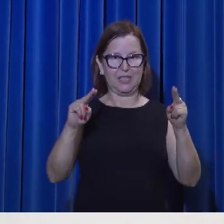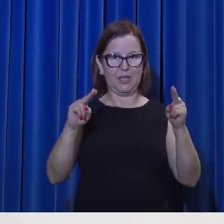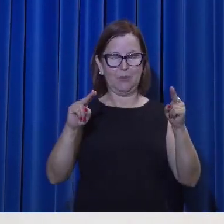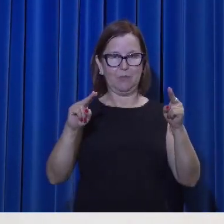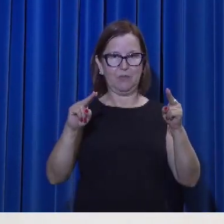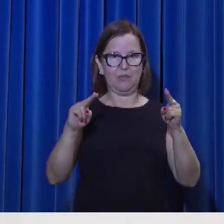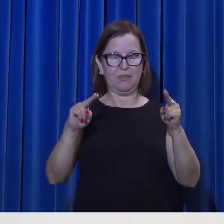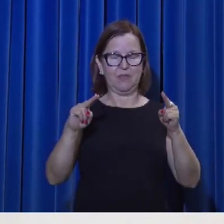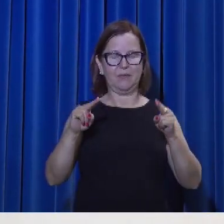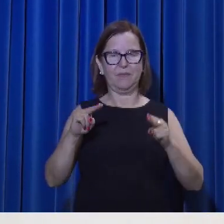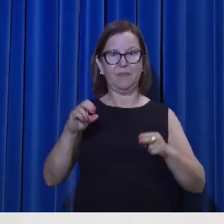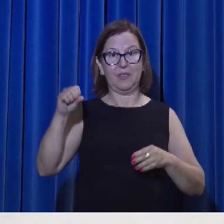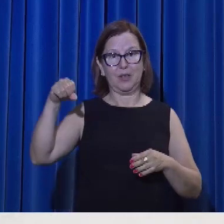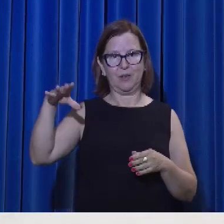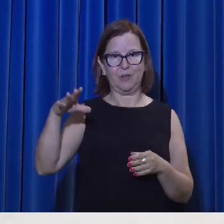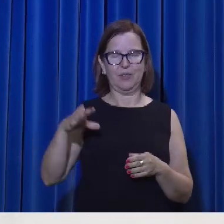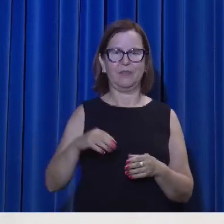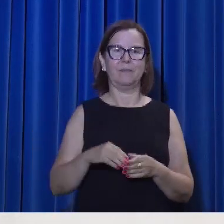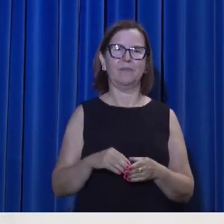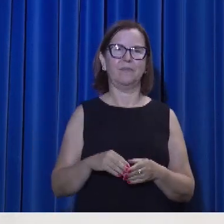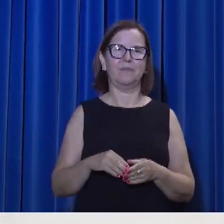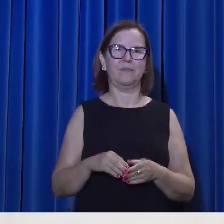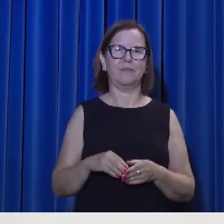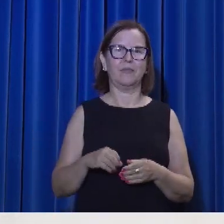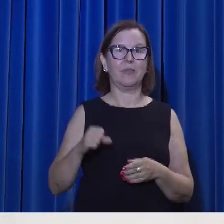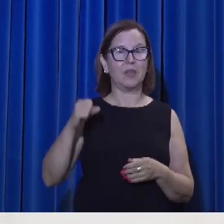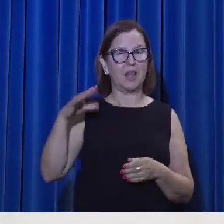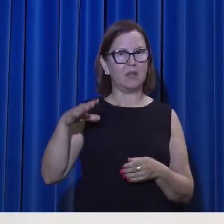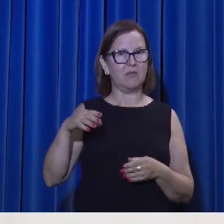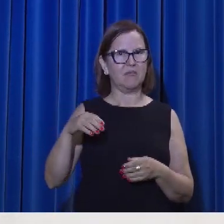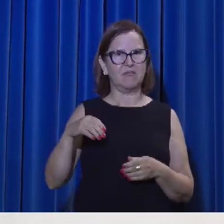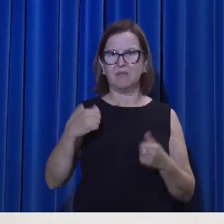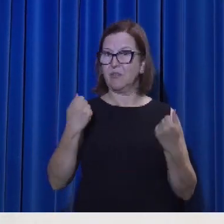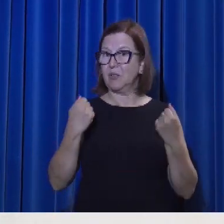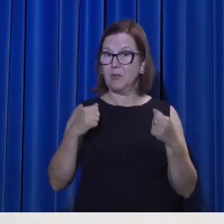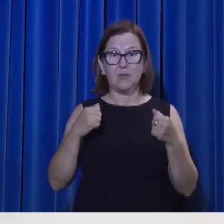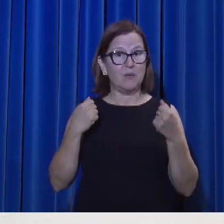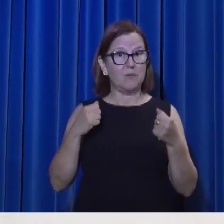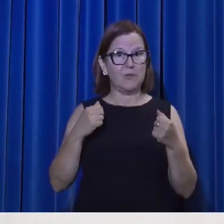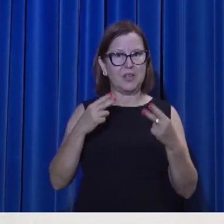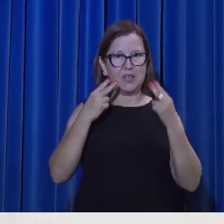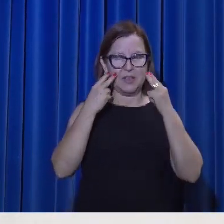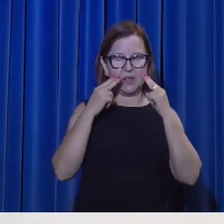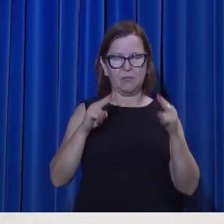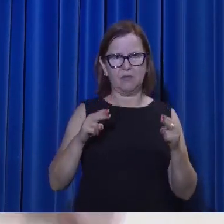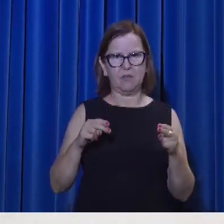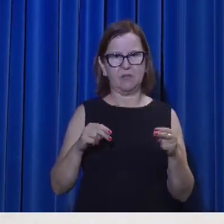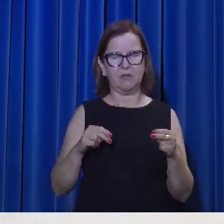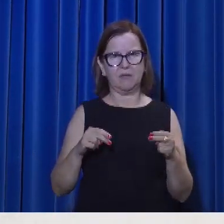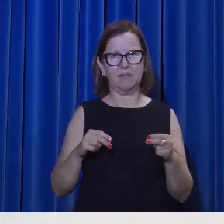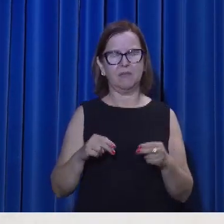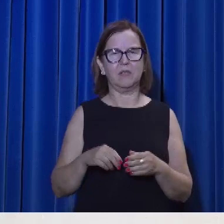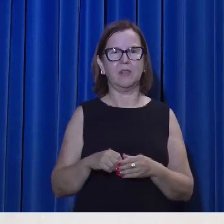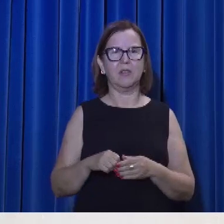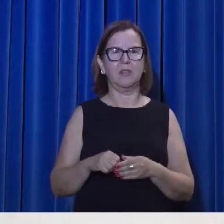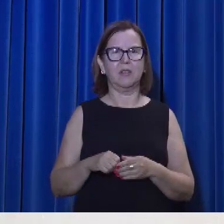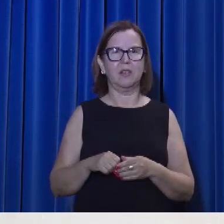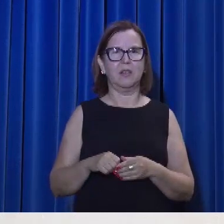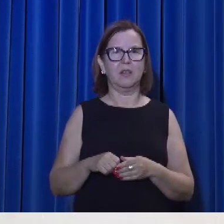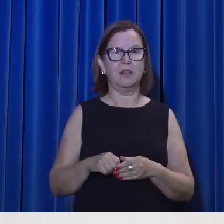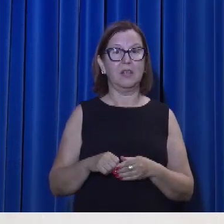A luz é autoevidente, não precisa de testemunha. É a mesma coisa que eu chegar aqui e falar: ó, irmãos, está acesa a luz,